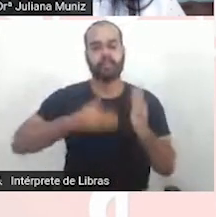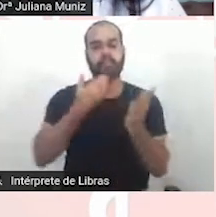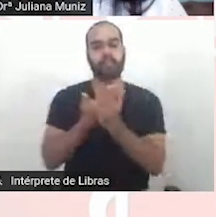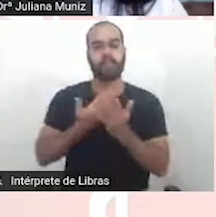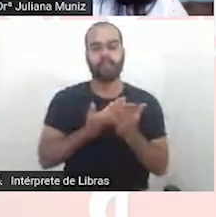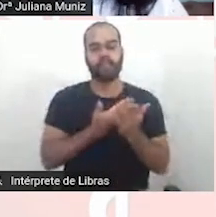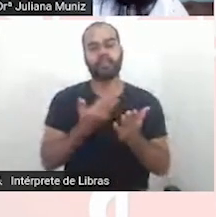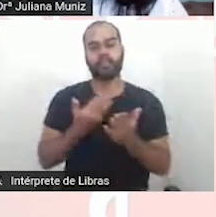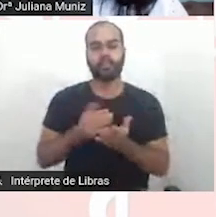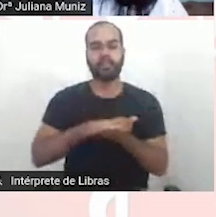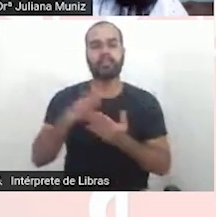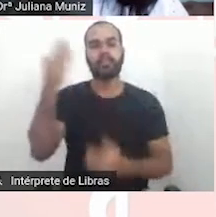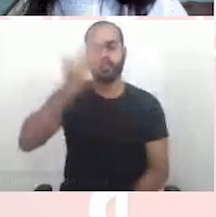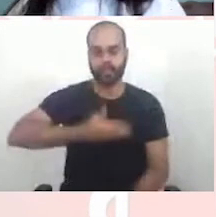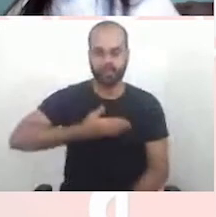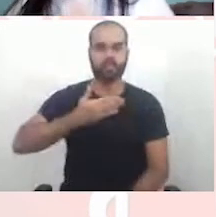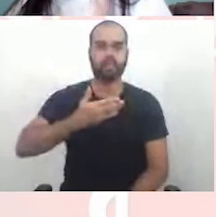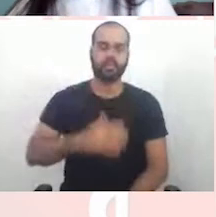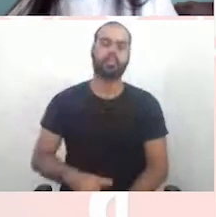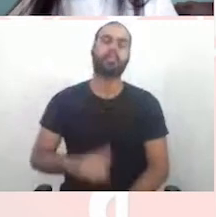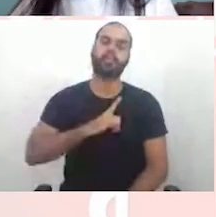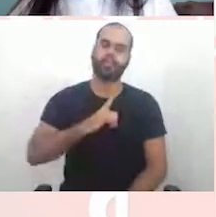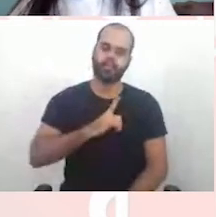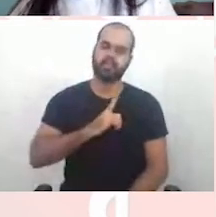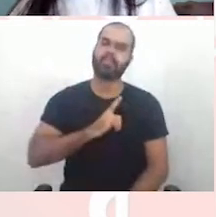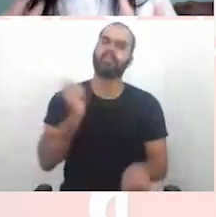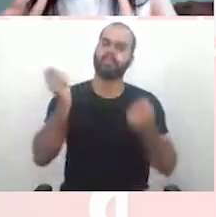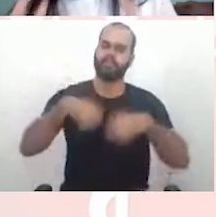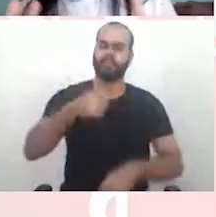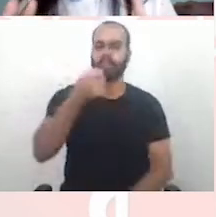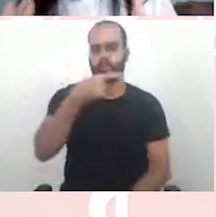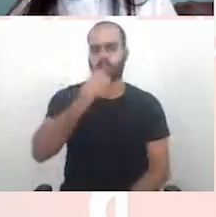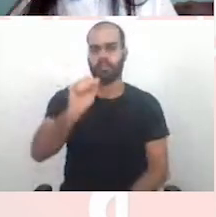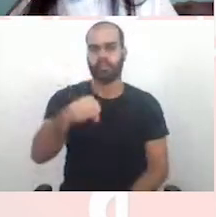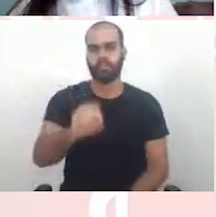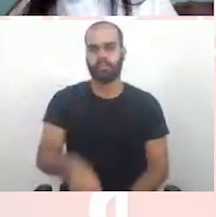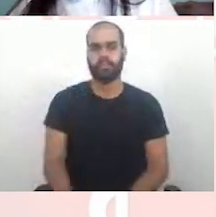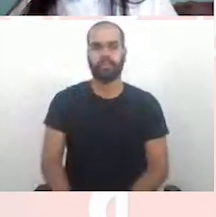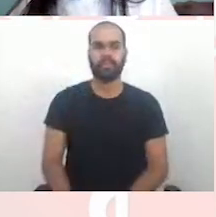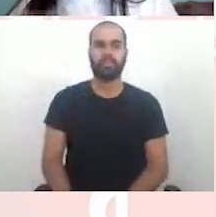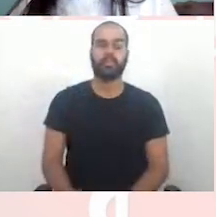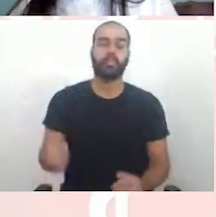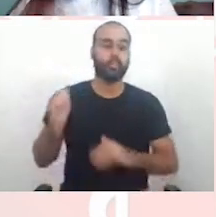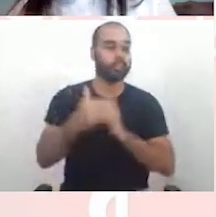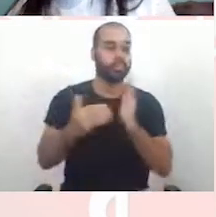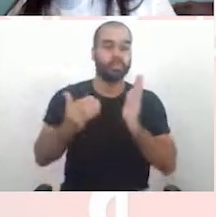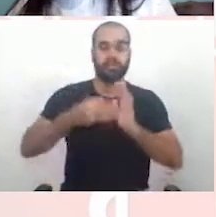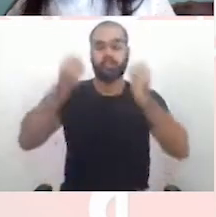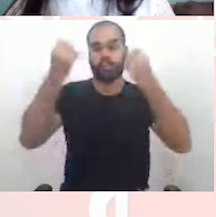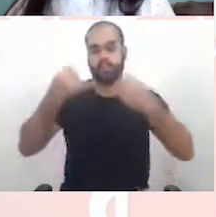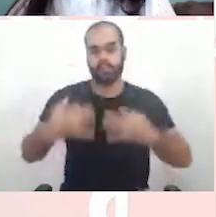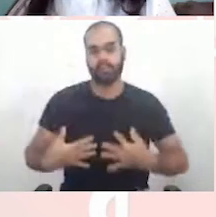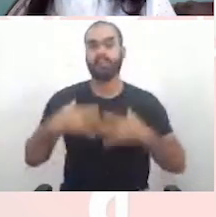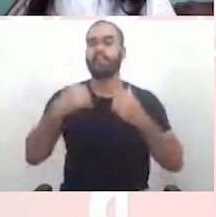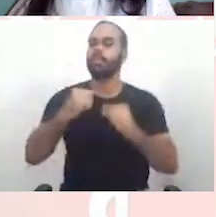que o corticoide tem um bom nível de evidência. Então, enfim, tudo que a gente está falando aqui pode mudar,